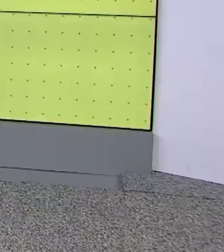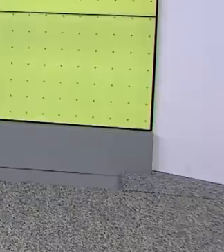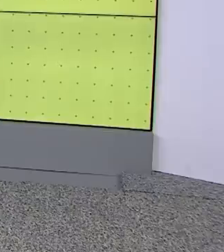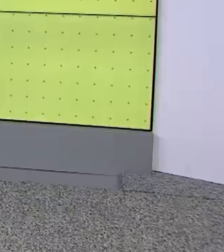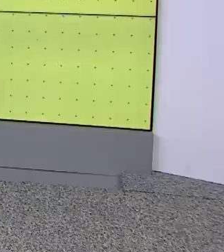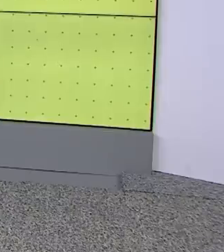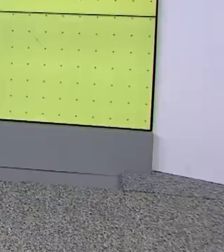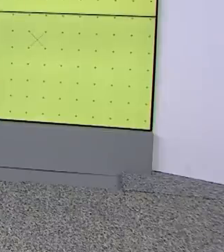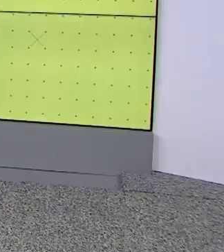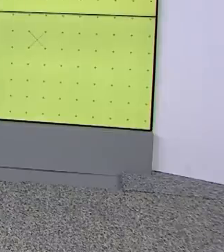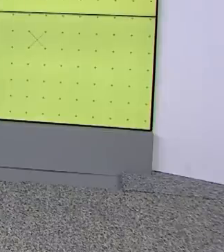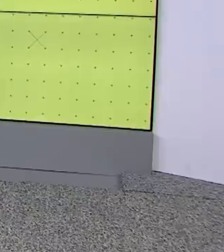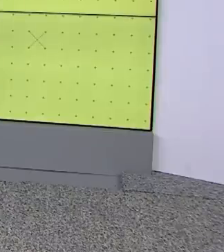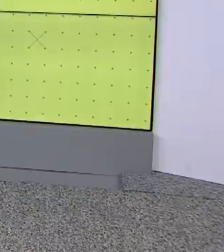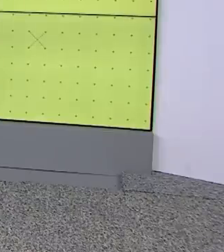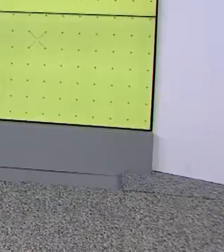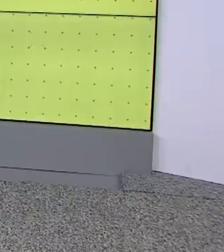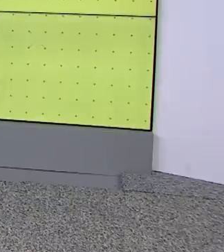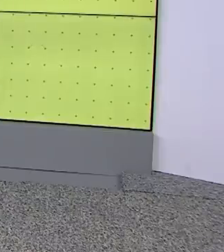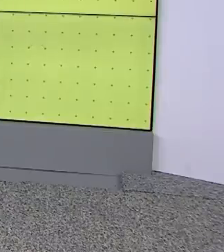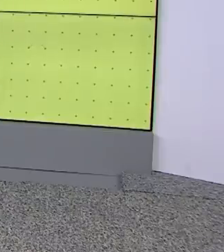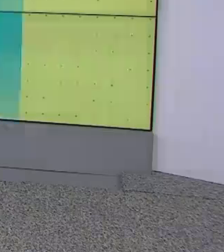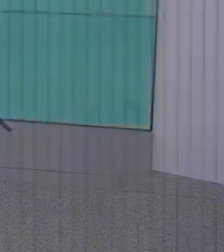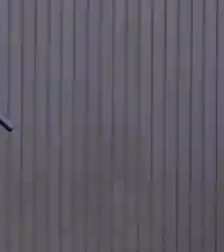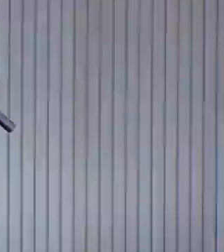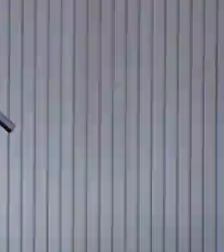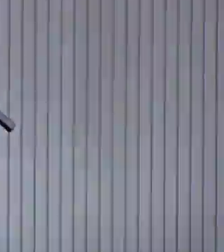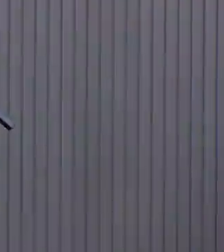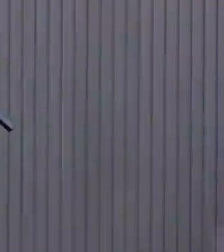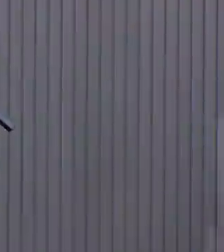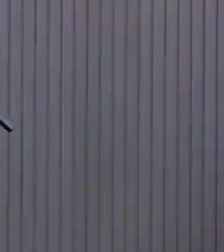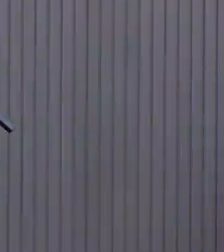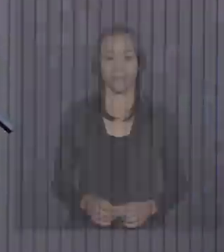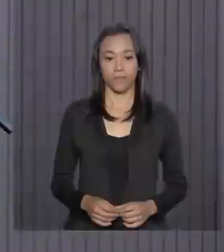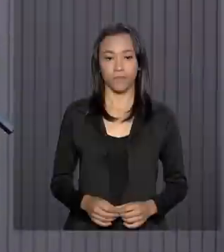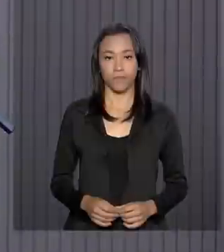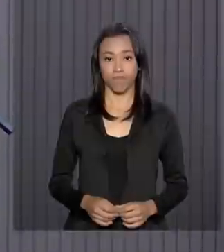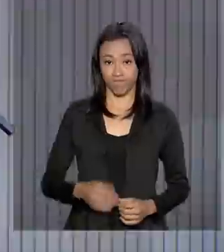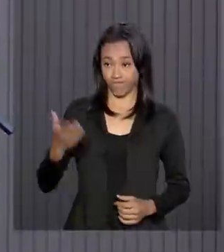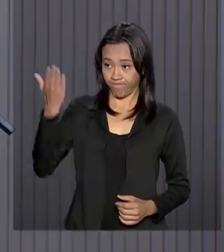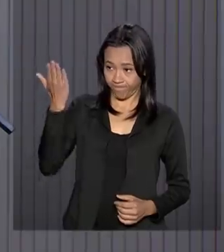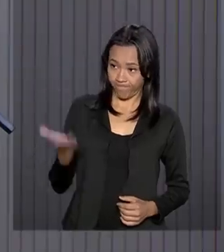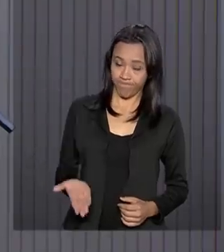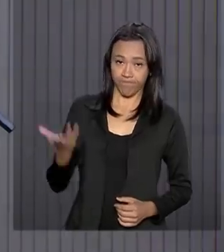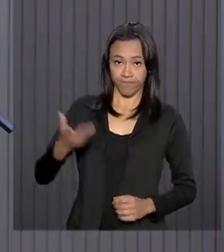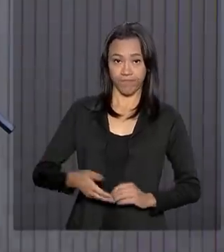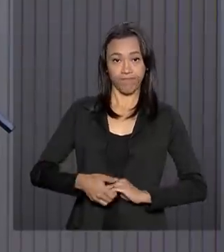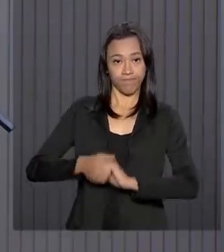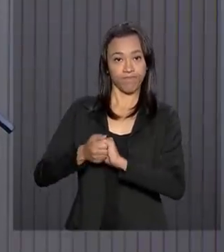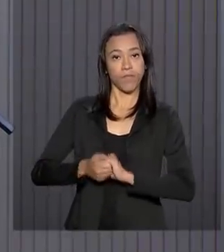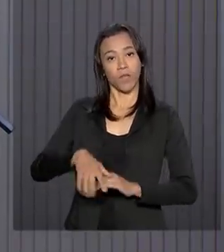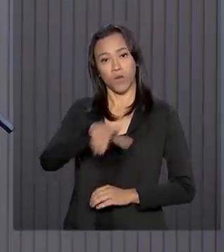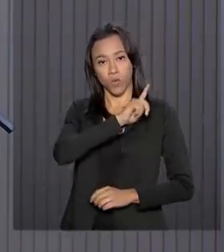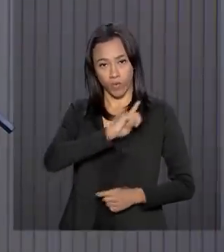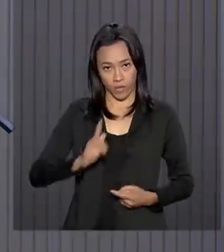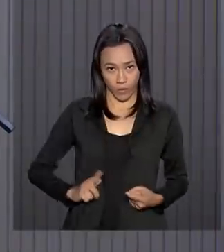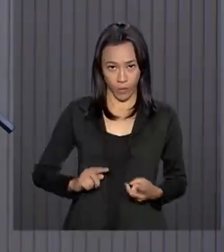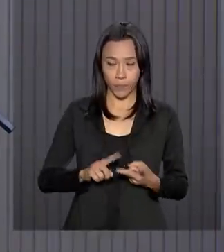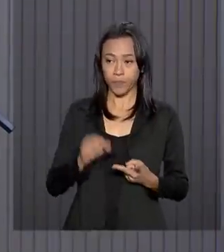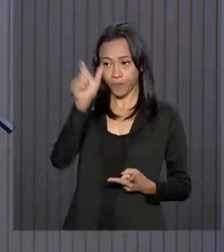de Ministros Evangélicos do Brasil. Acompanhe. Eu sou o senhor governador Witzel, eu sou o prefeito